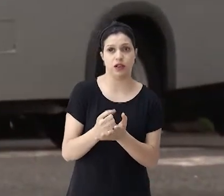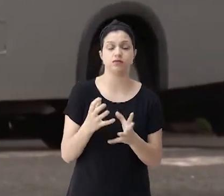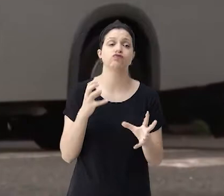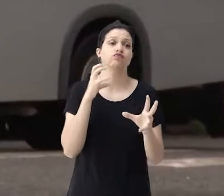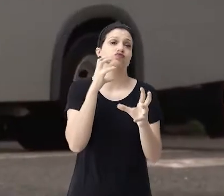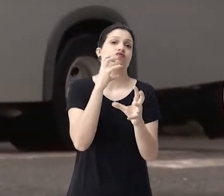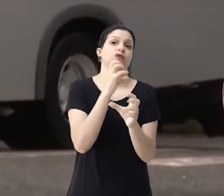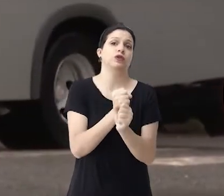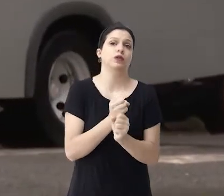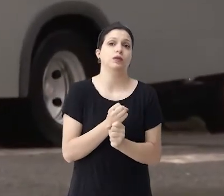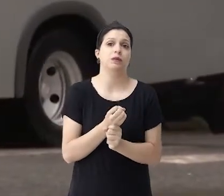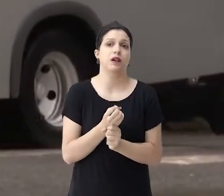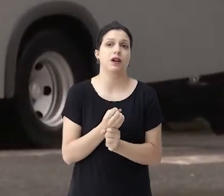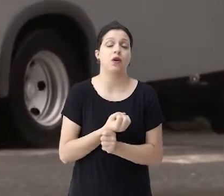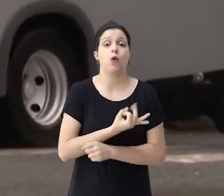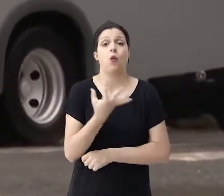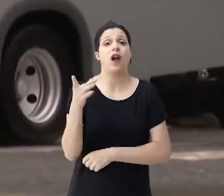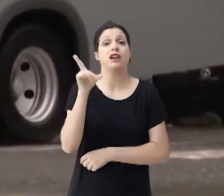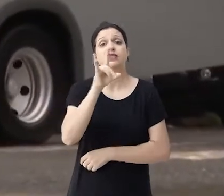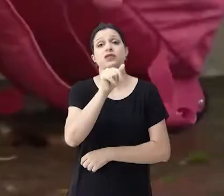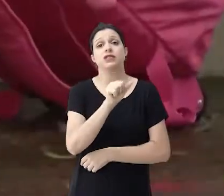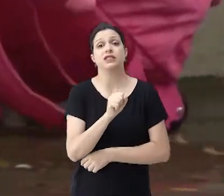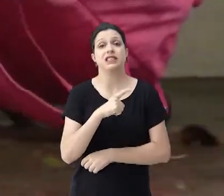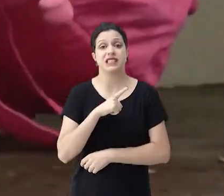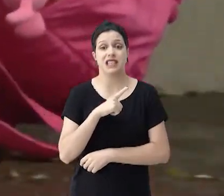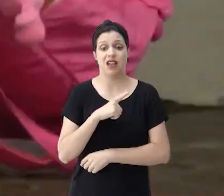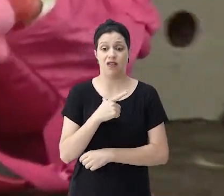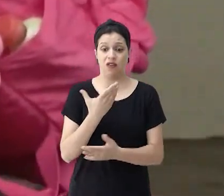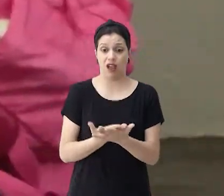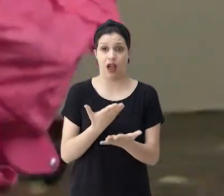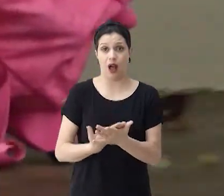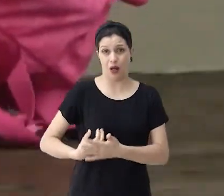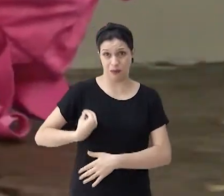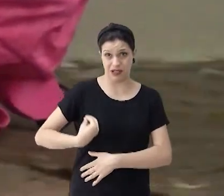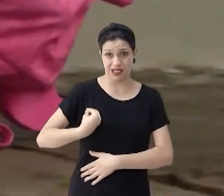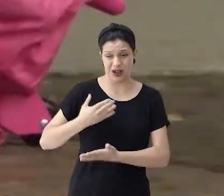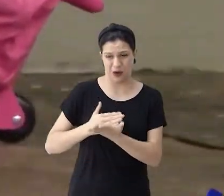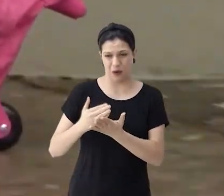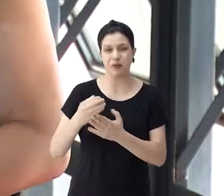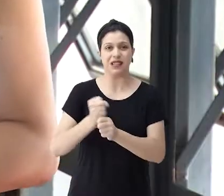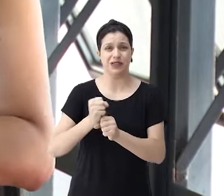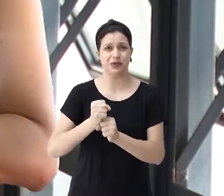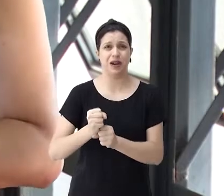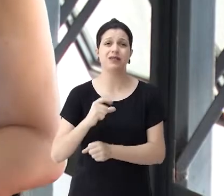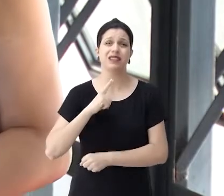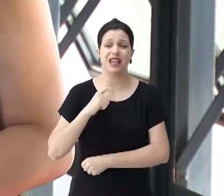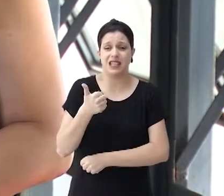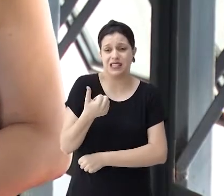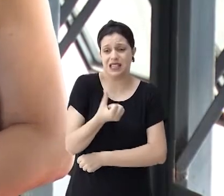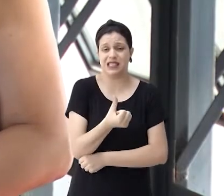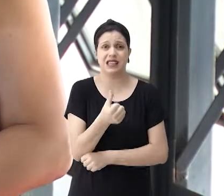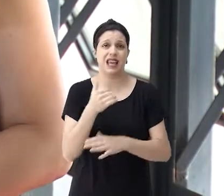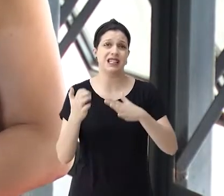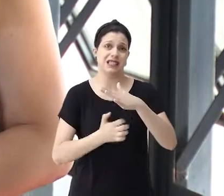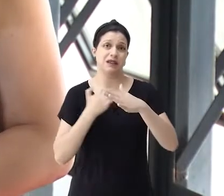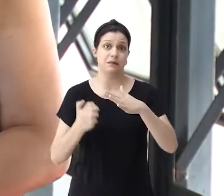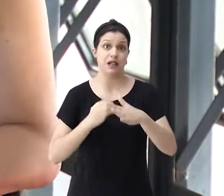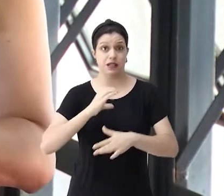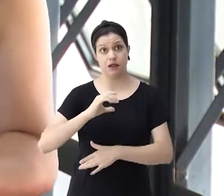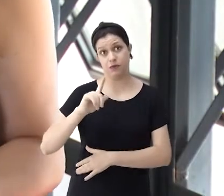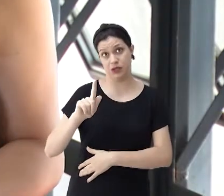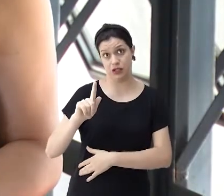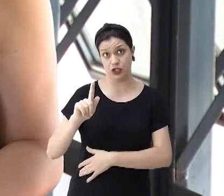os contratos, valor calculado a partir dos dias em que houve aulas presenciais no começo do ano. São 16 empresas em Campo